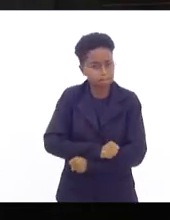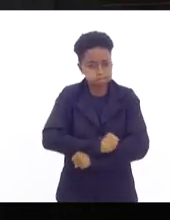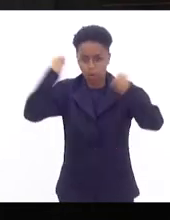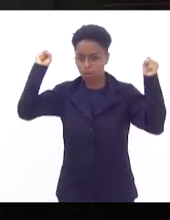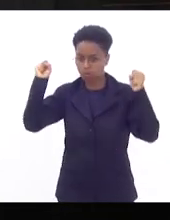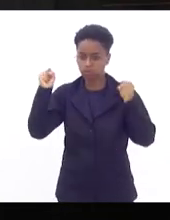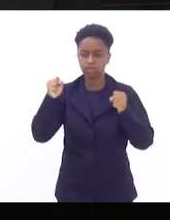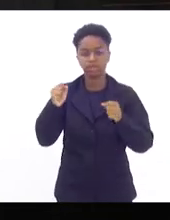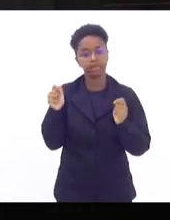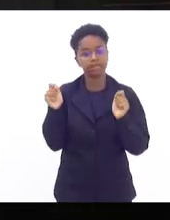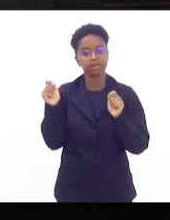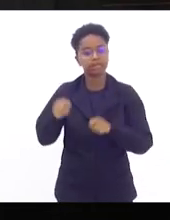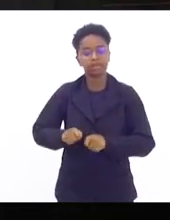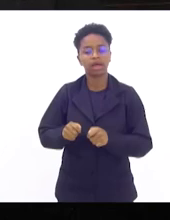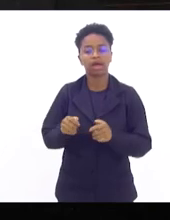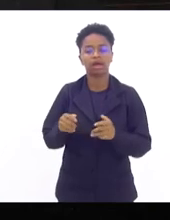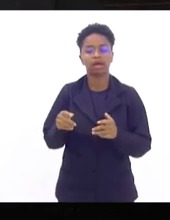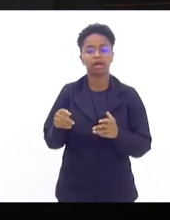para provocar